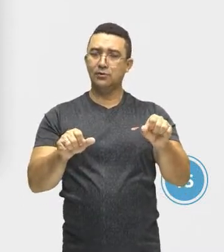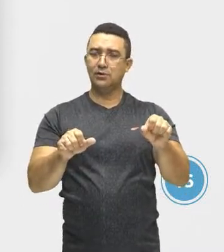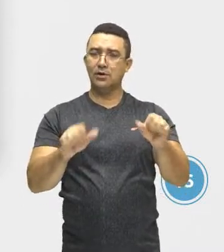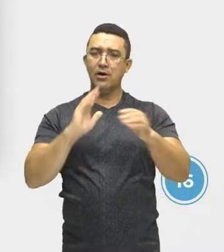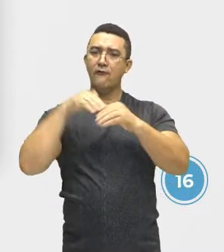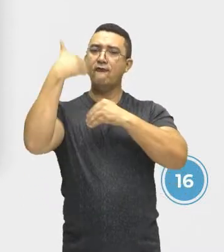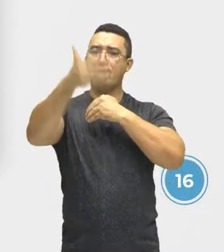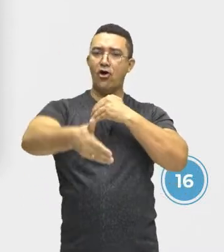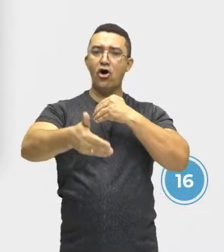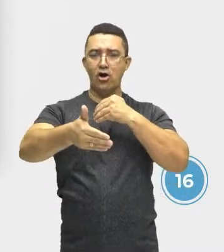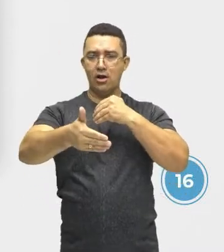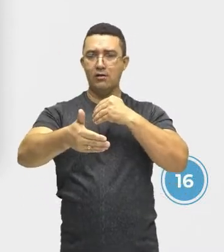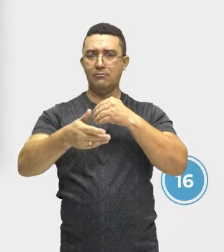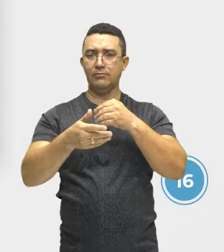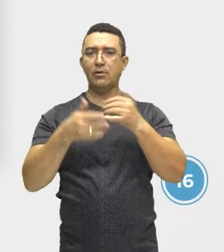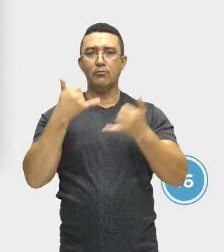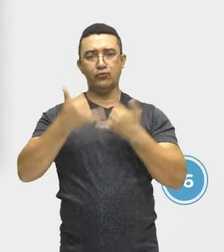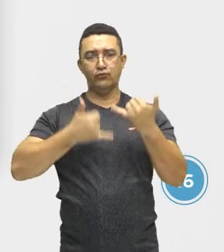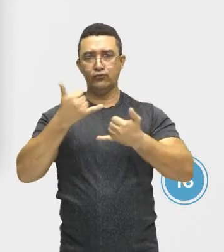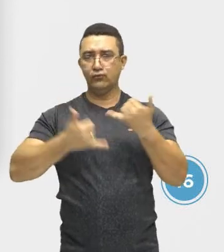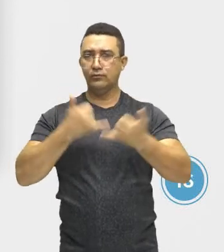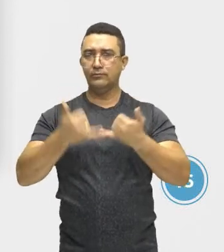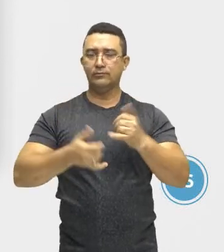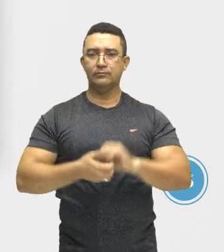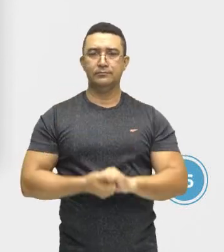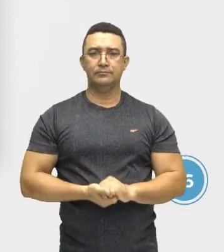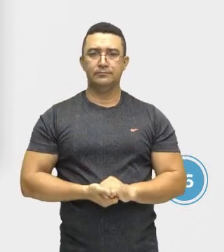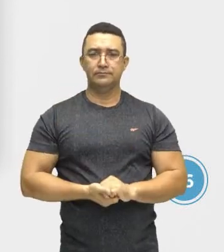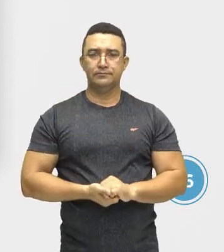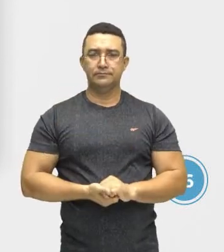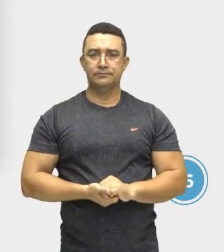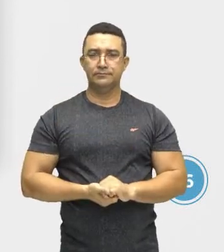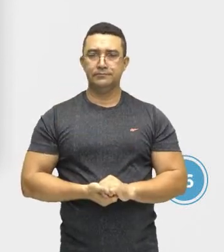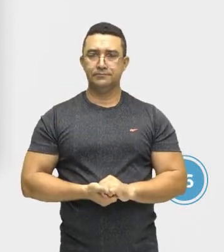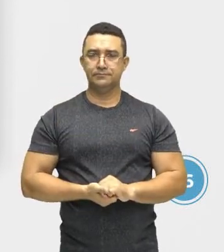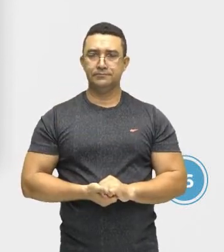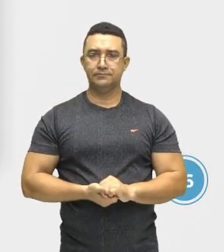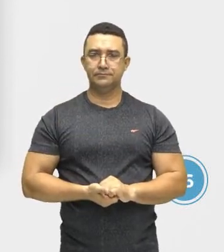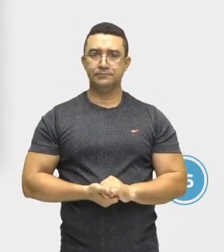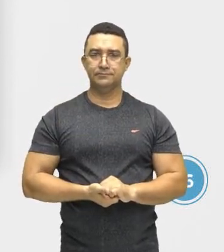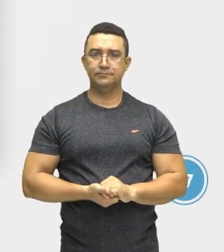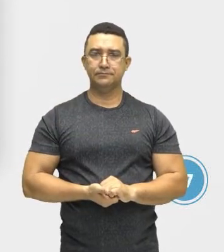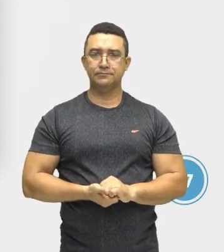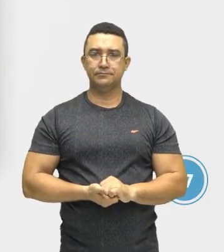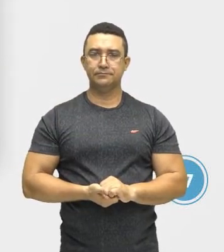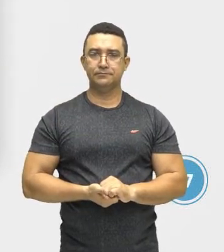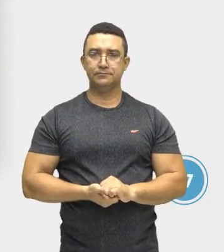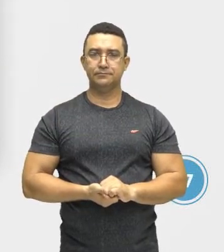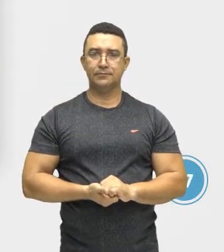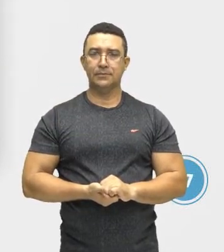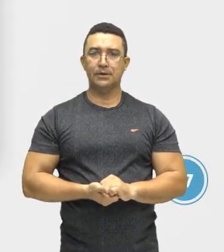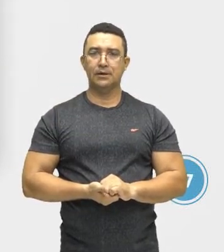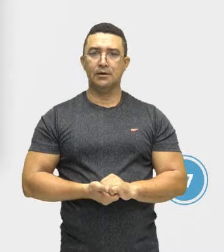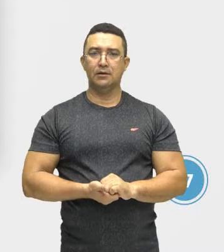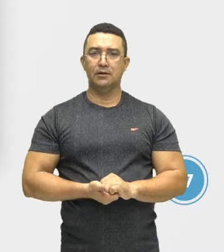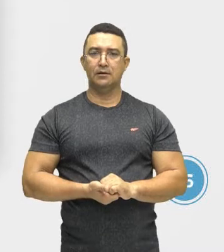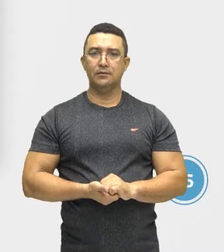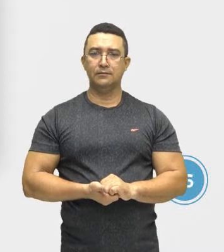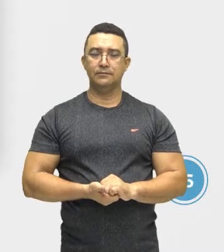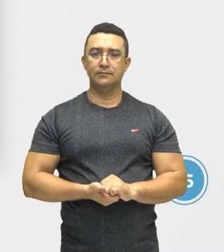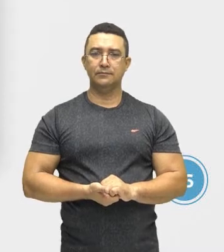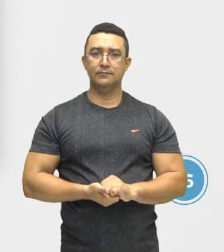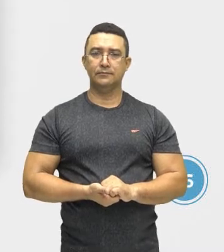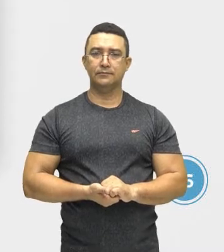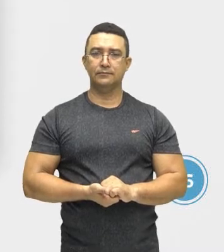Os alunos permaneceram. Olha só. Os alunos permaneceram. Aí temos a informação, o adendo,